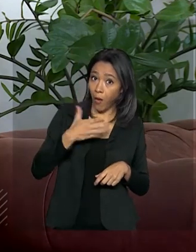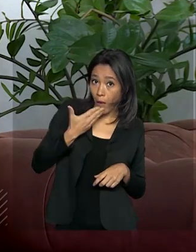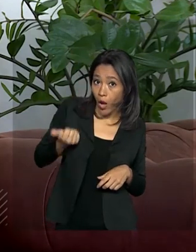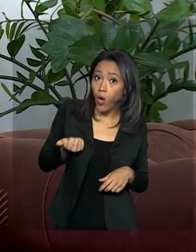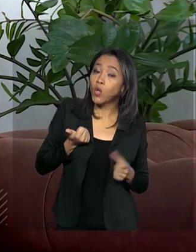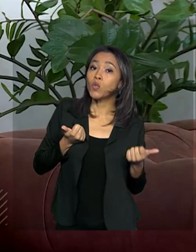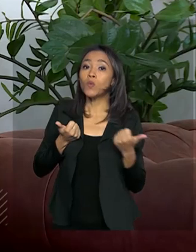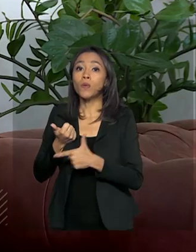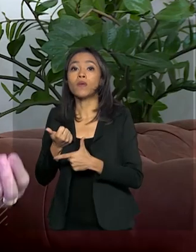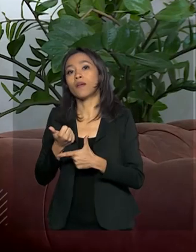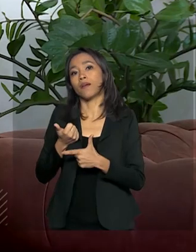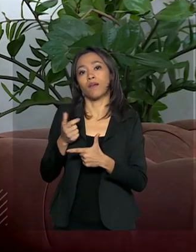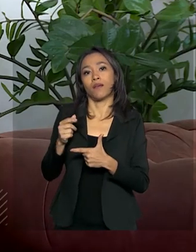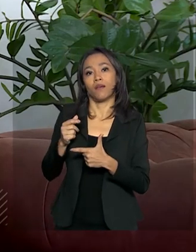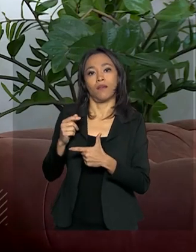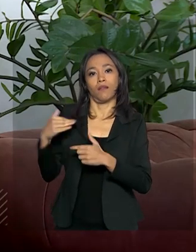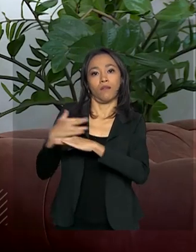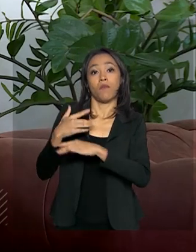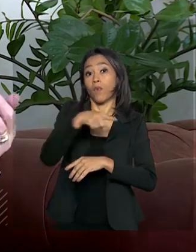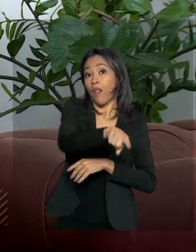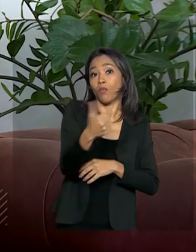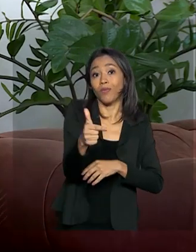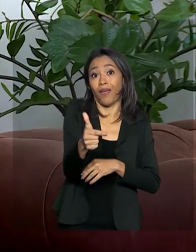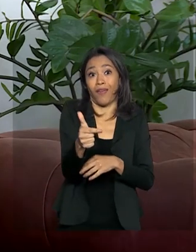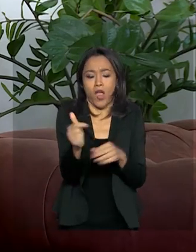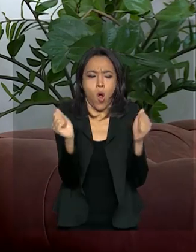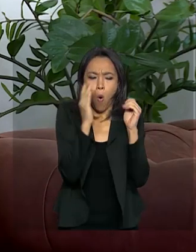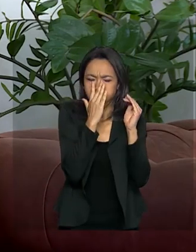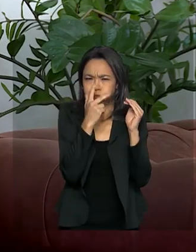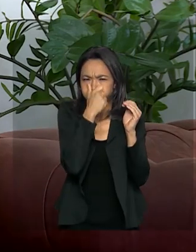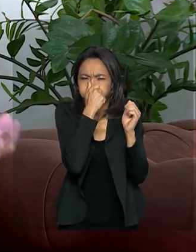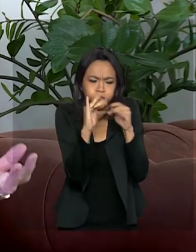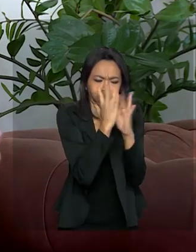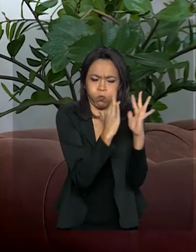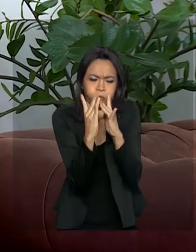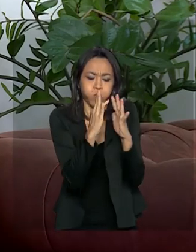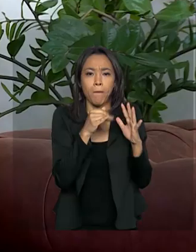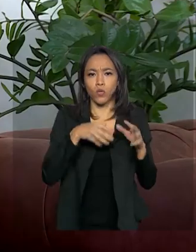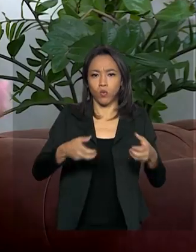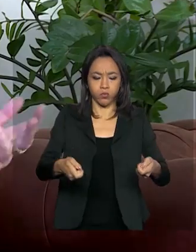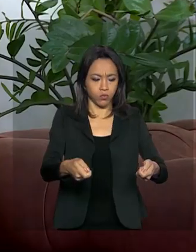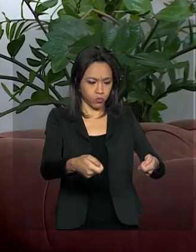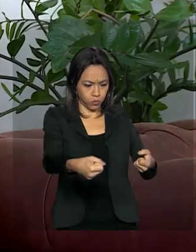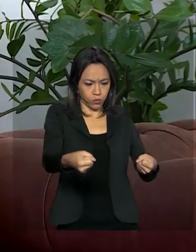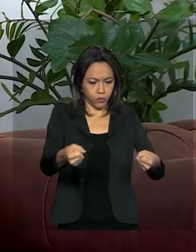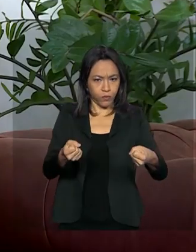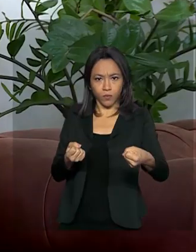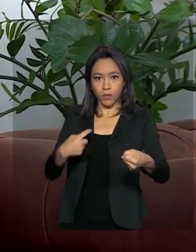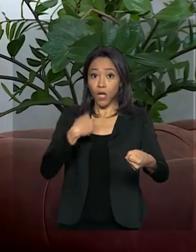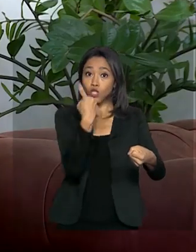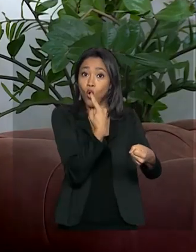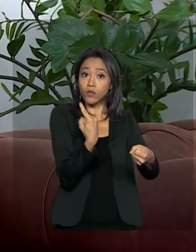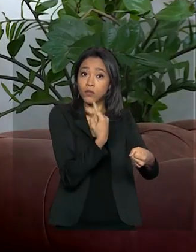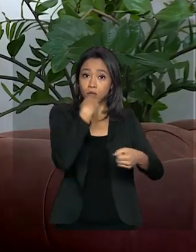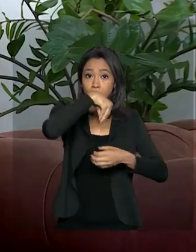maior porque não tem aglomeração aquele que tá dirigindo uma máquina ele tá sozinho dentro